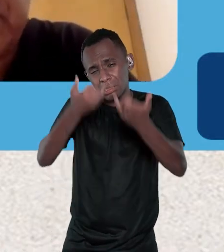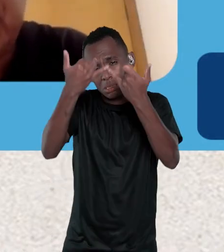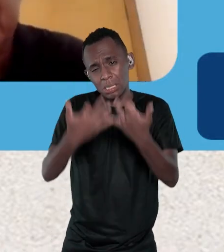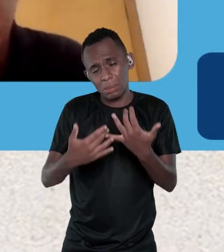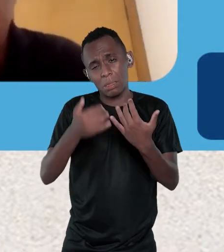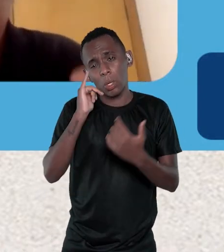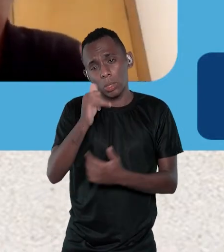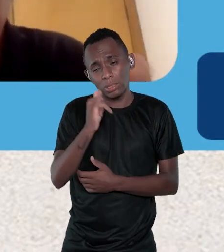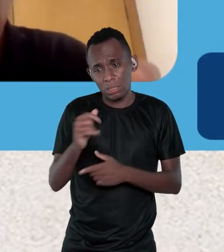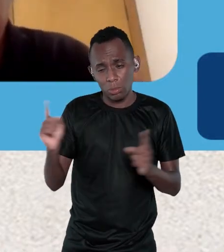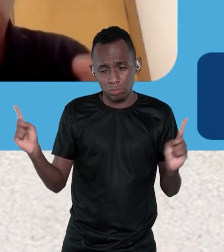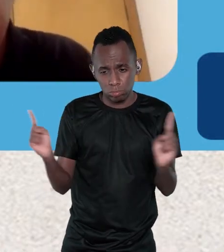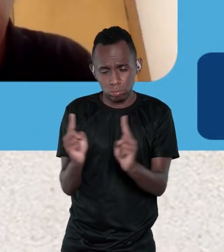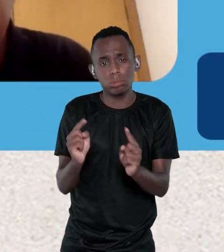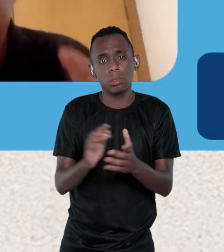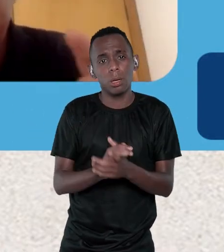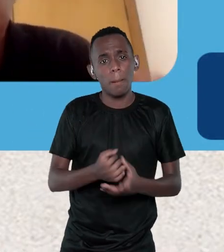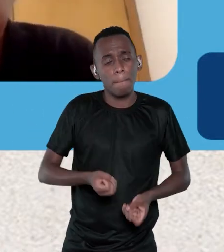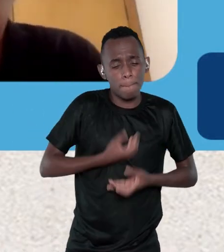são narrativas